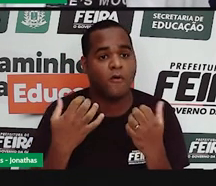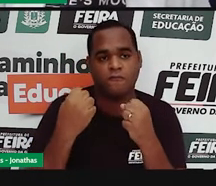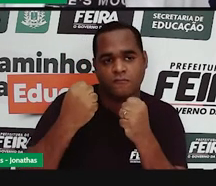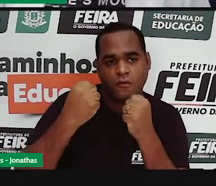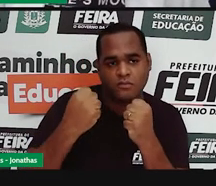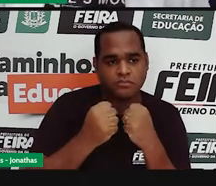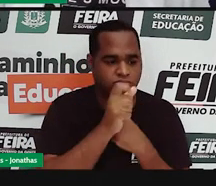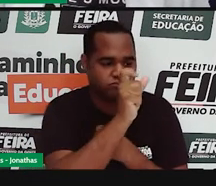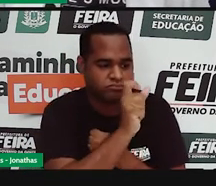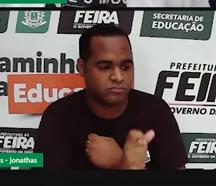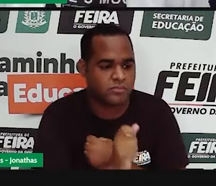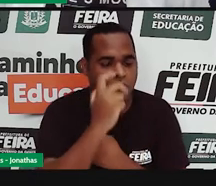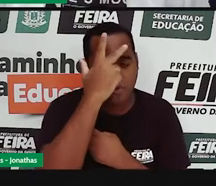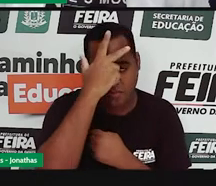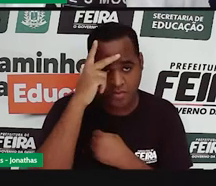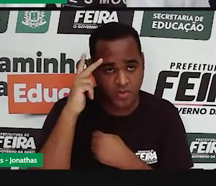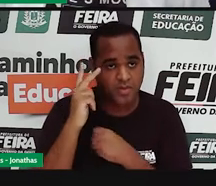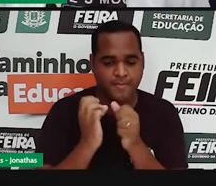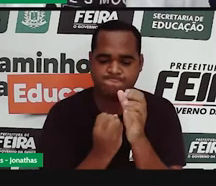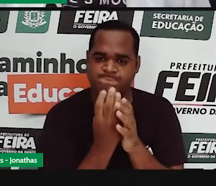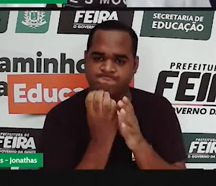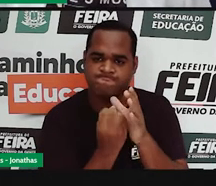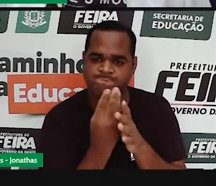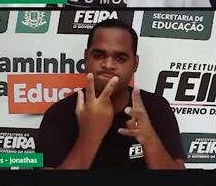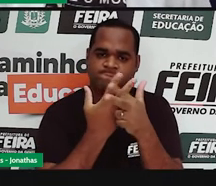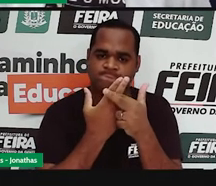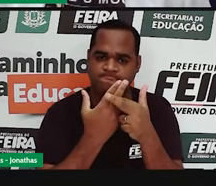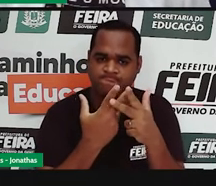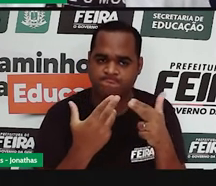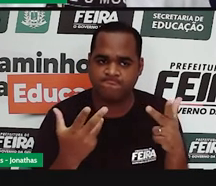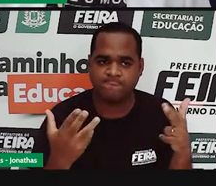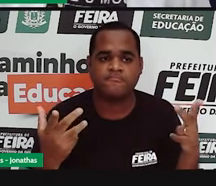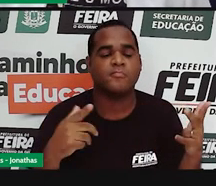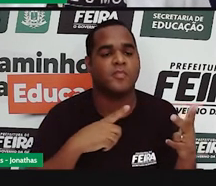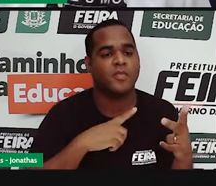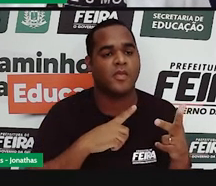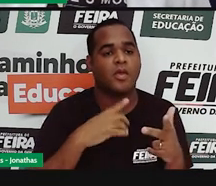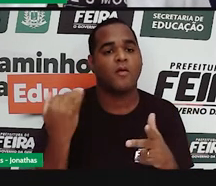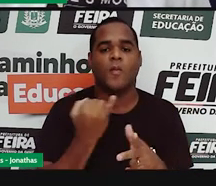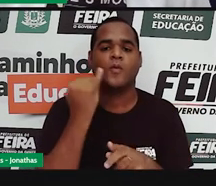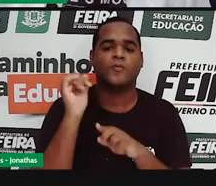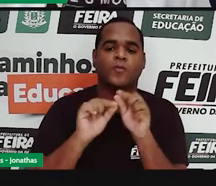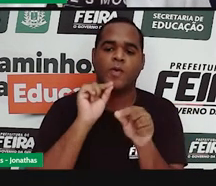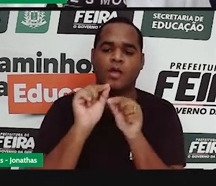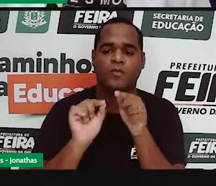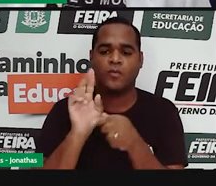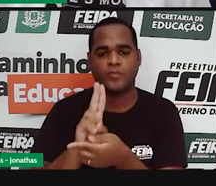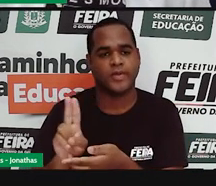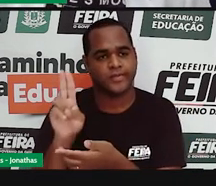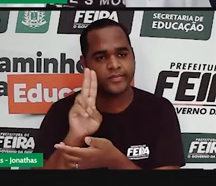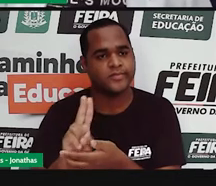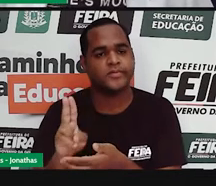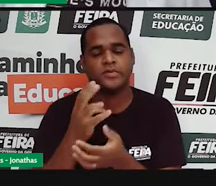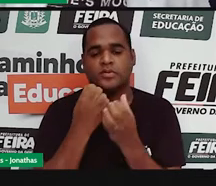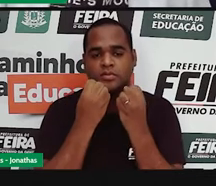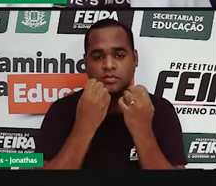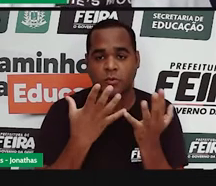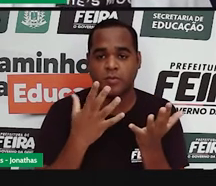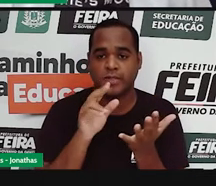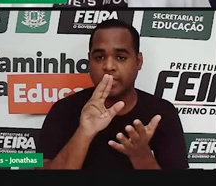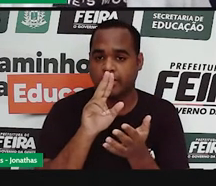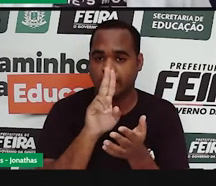força física mesmo, para produzir recursos. Recursos que vão ser úteis, de recursos que